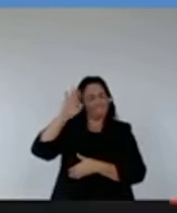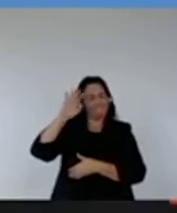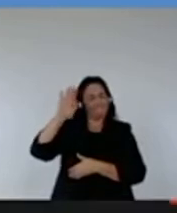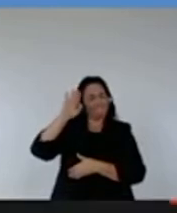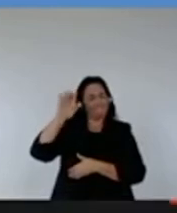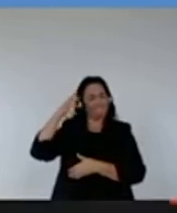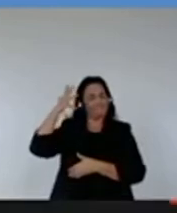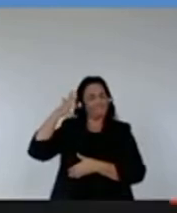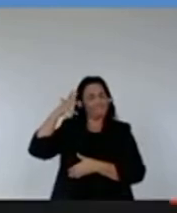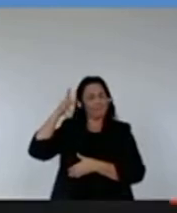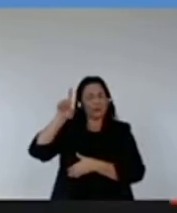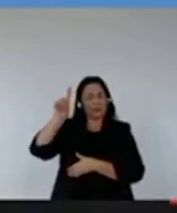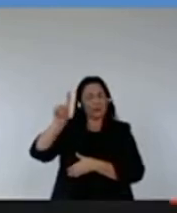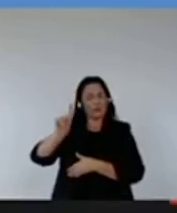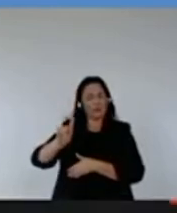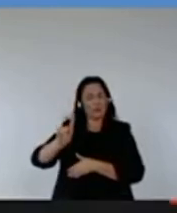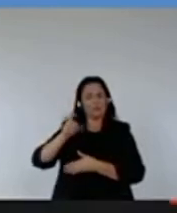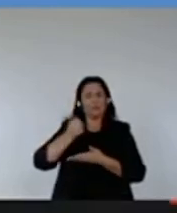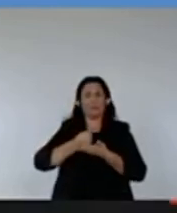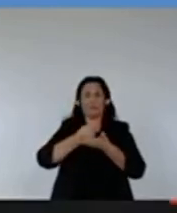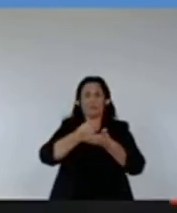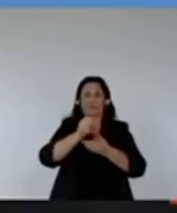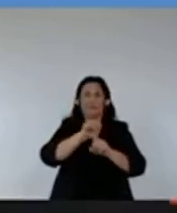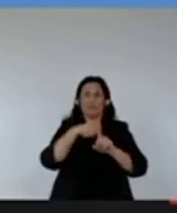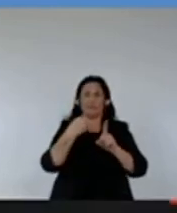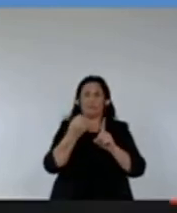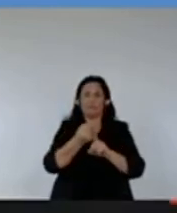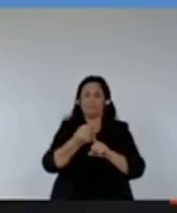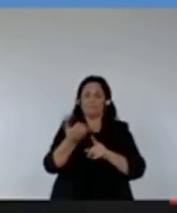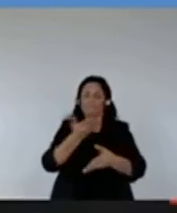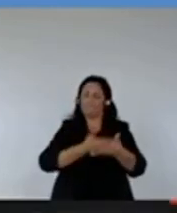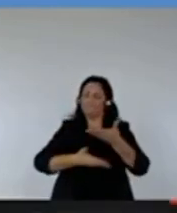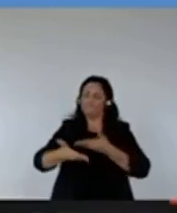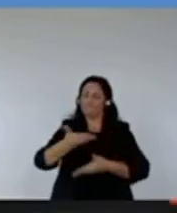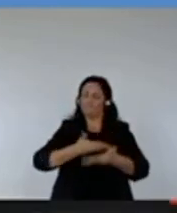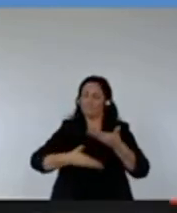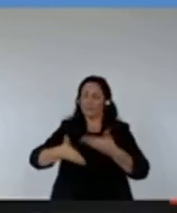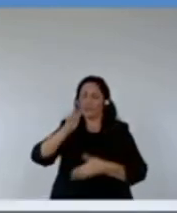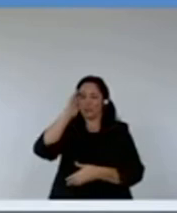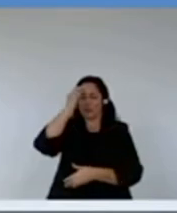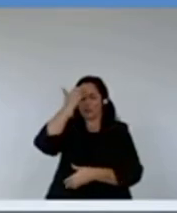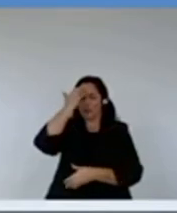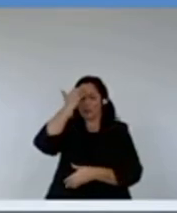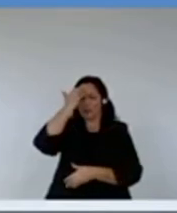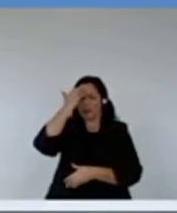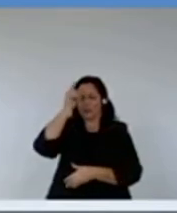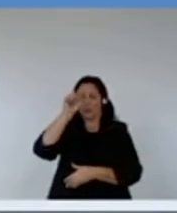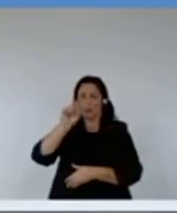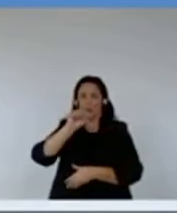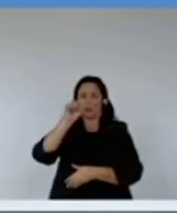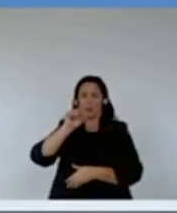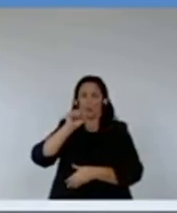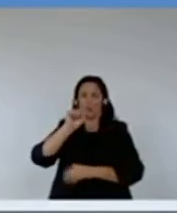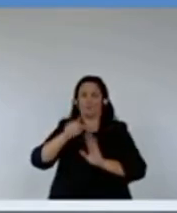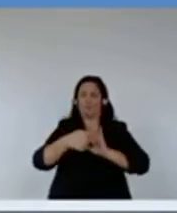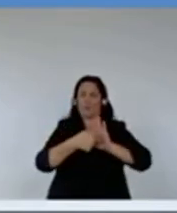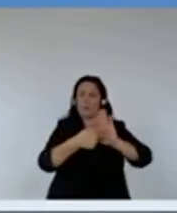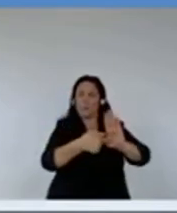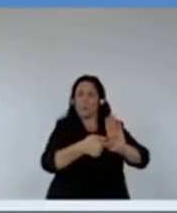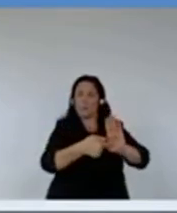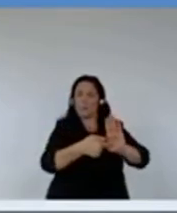assistência social, que muito vai contribuir para o nosso entendimento a partir de agora, que eu vou dar um olhar